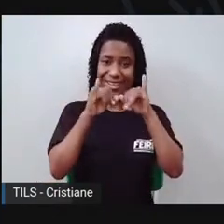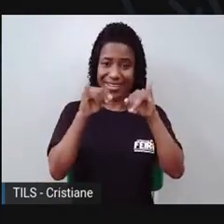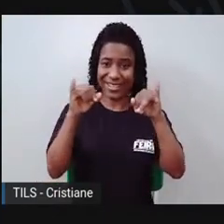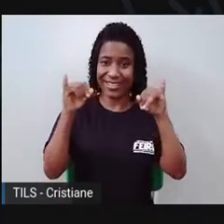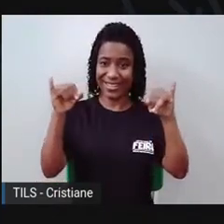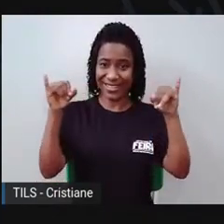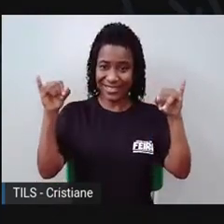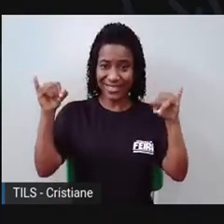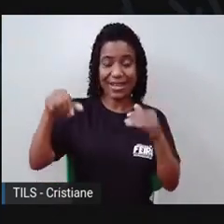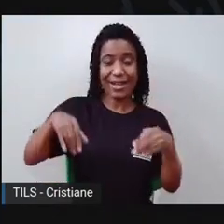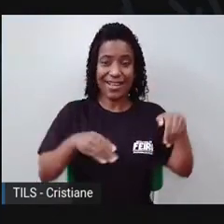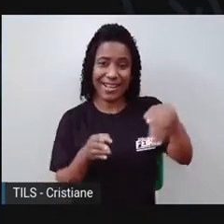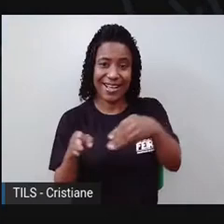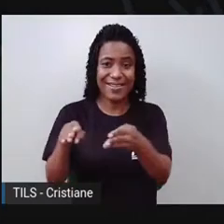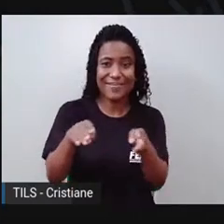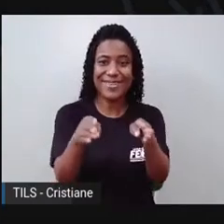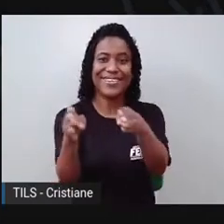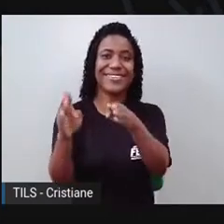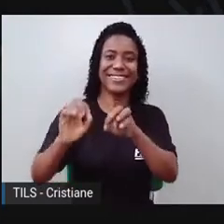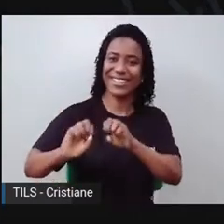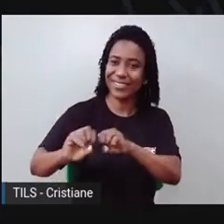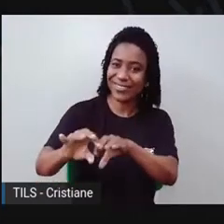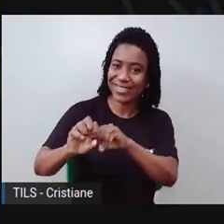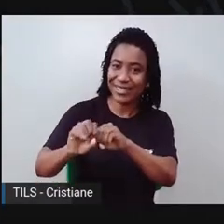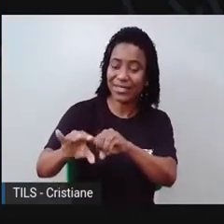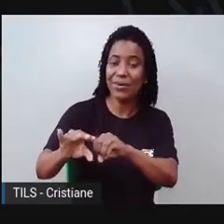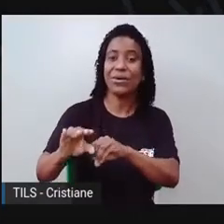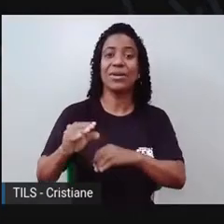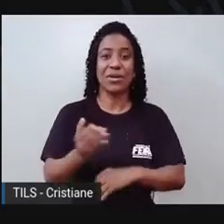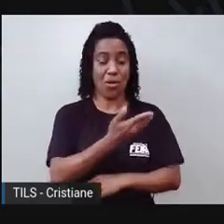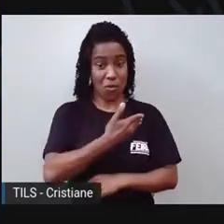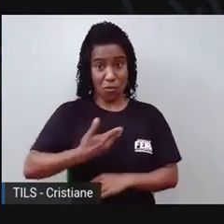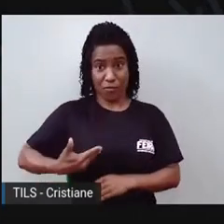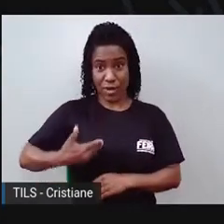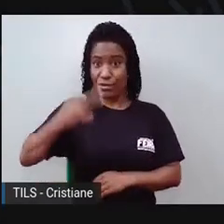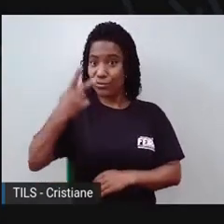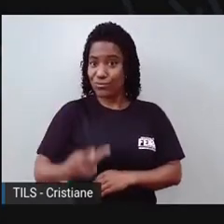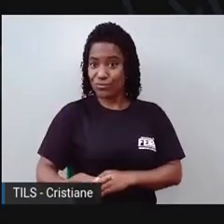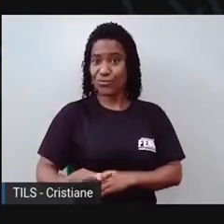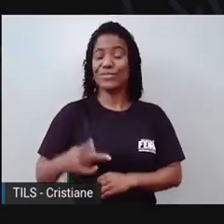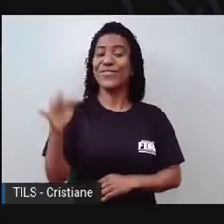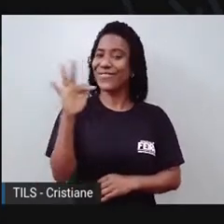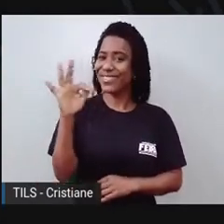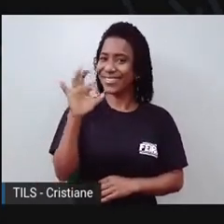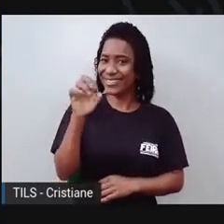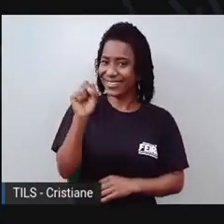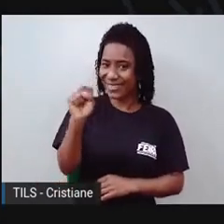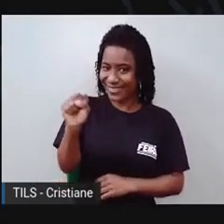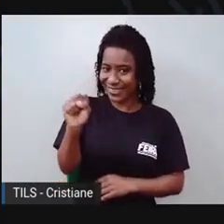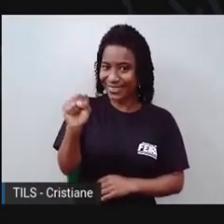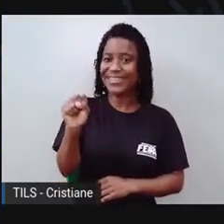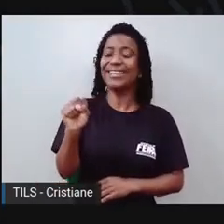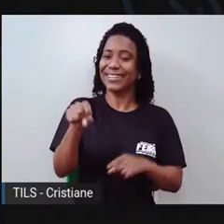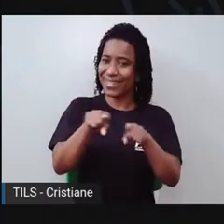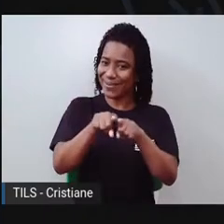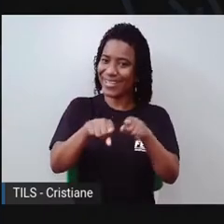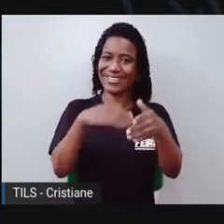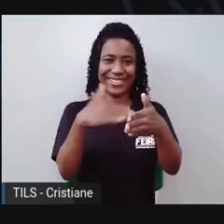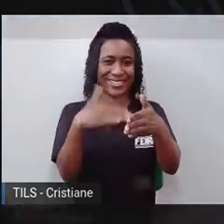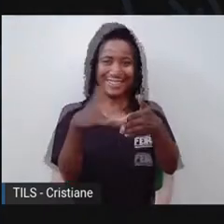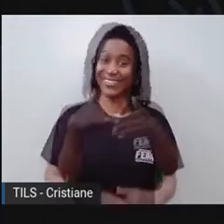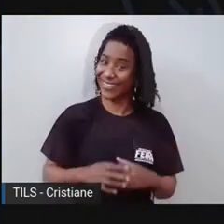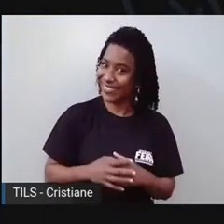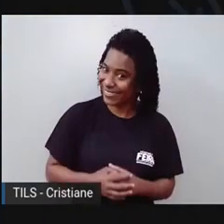né? Caminhos da Educação, governo, né, de Feira de Santana e SEDUC, Secretaria